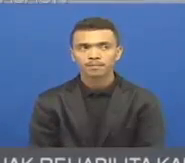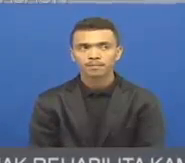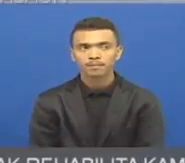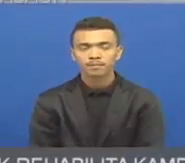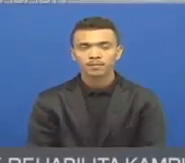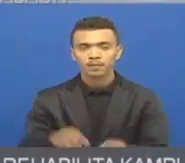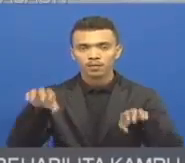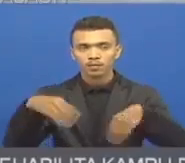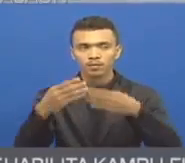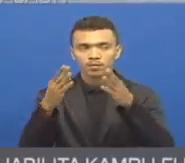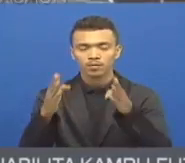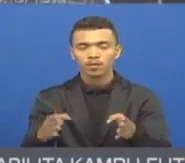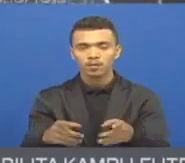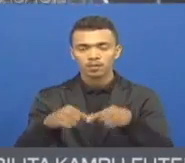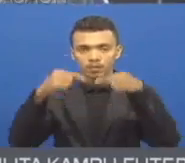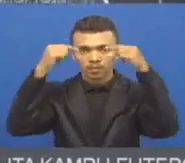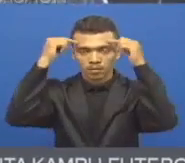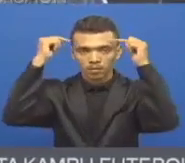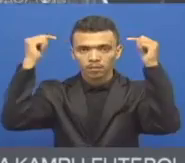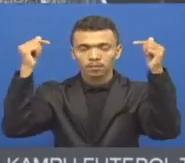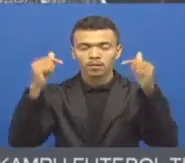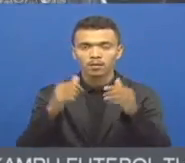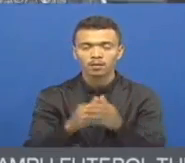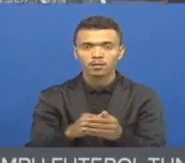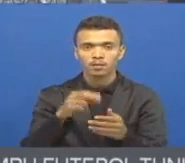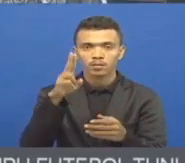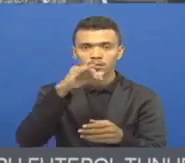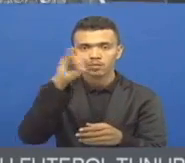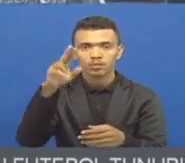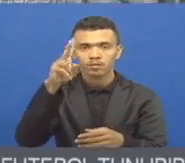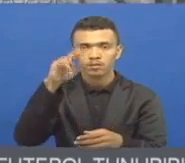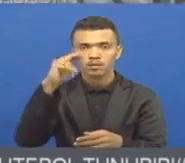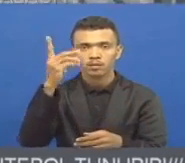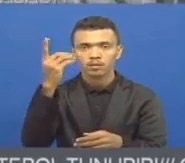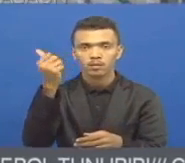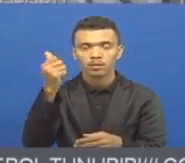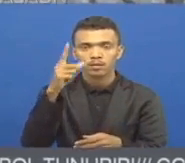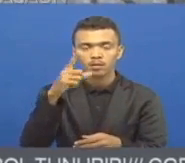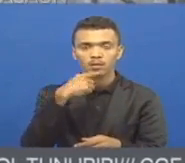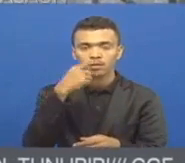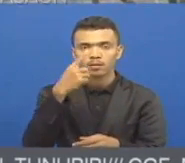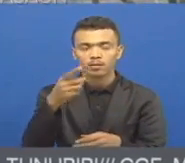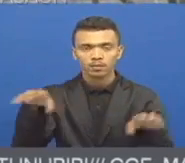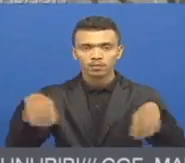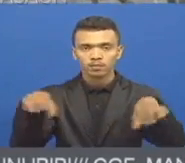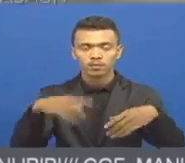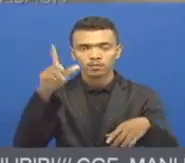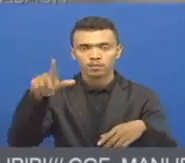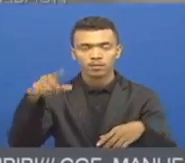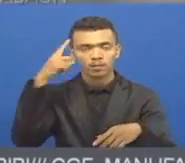Técnico Sinaimba Projeto Caibalgo Investimento Finanças, Juvenal Sancho da Costa, confirma. Projeto Netarra também